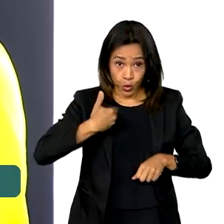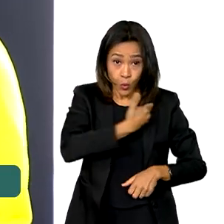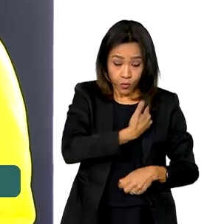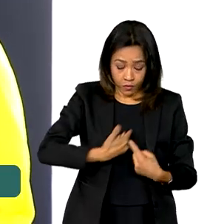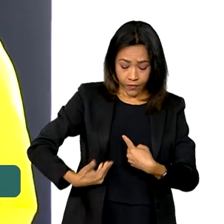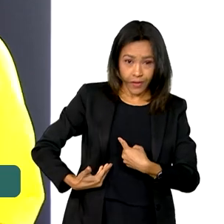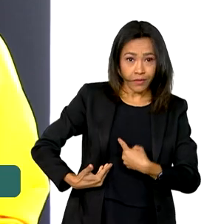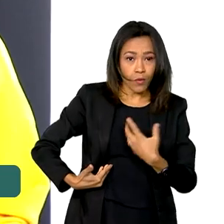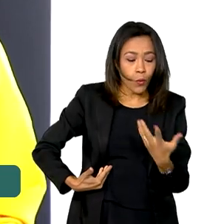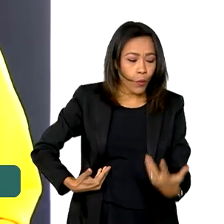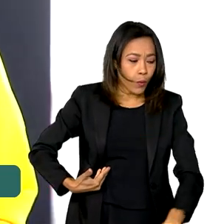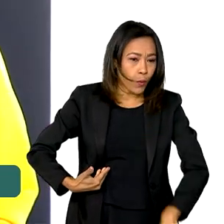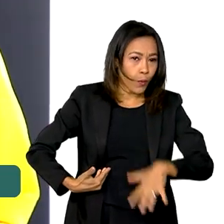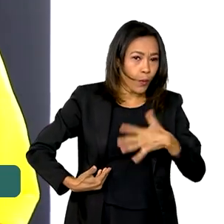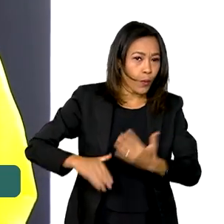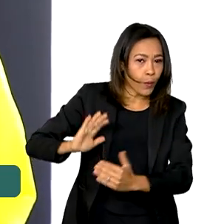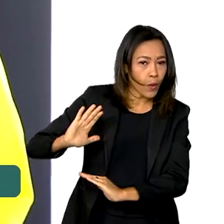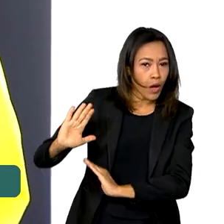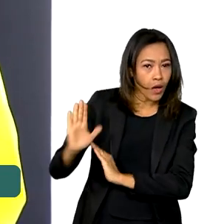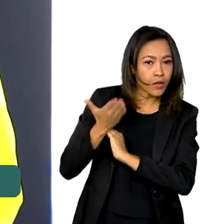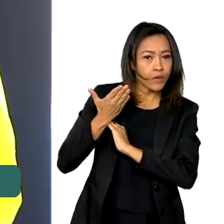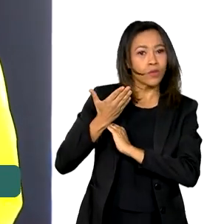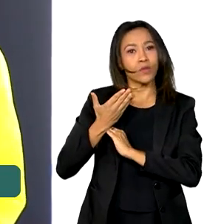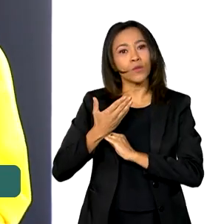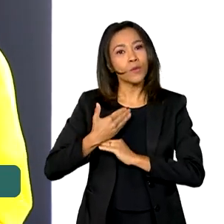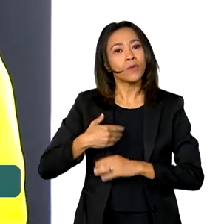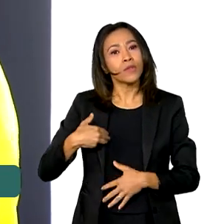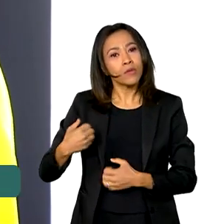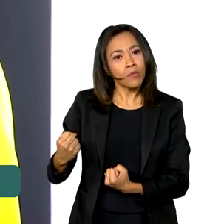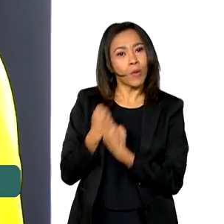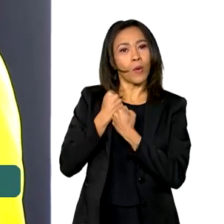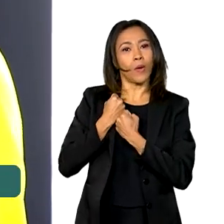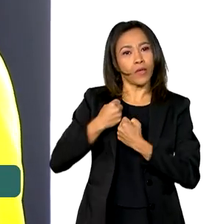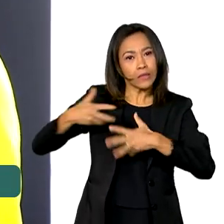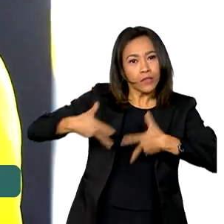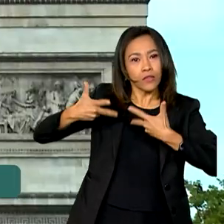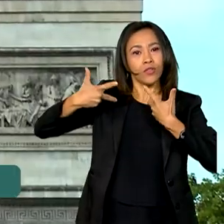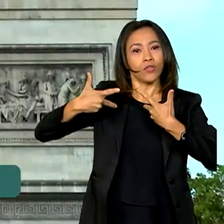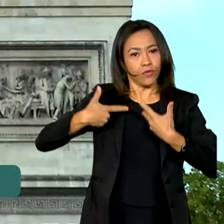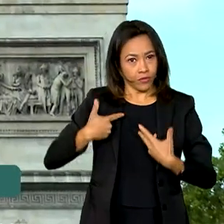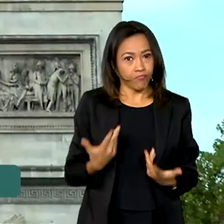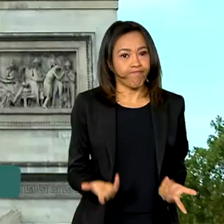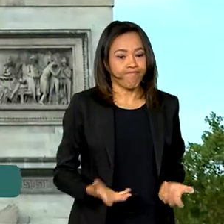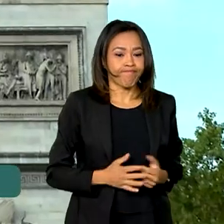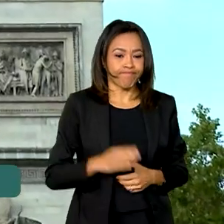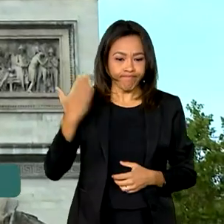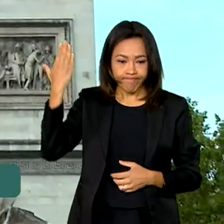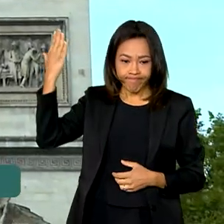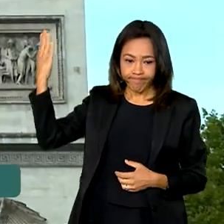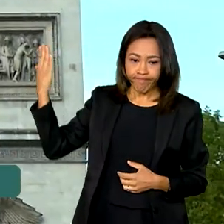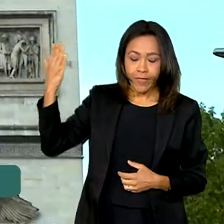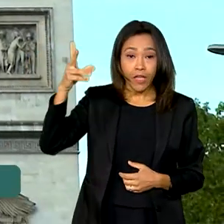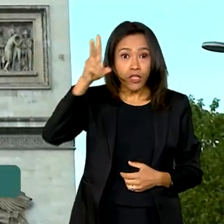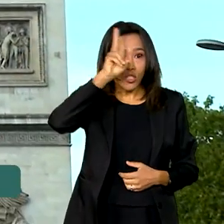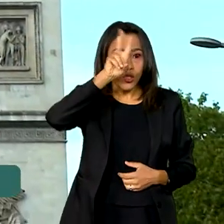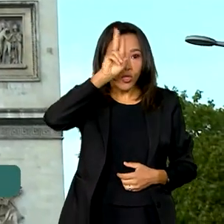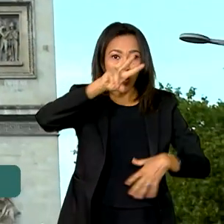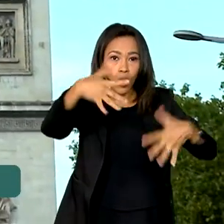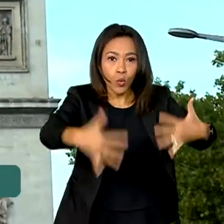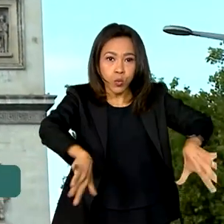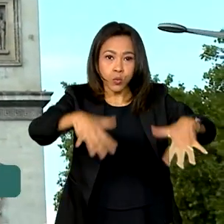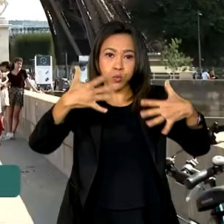esse, que nos abraça, que nos acolhe e nos dá esse grande incentivo e suporte, né? Com o melhor resultado da história em